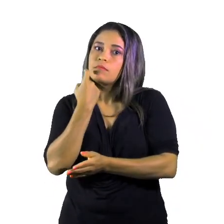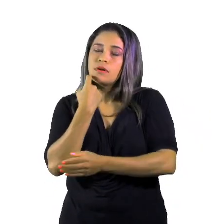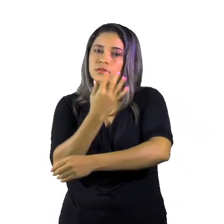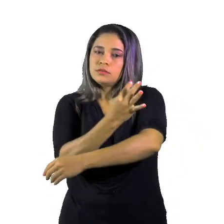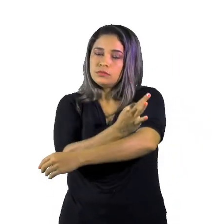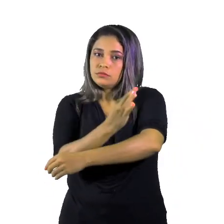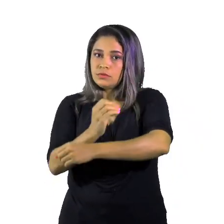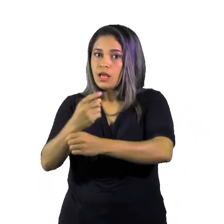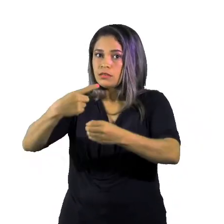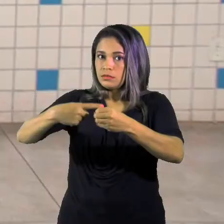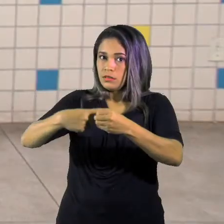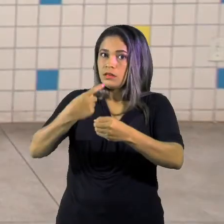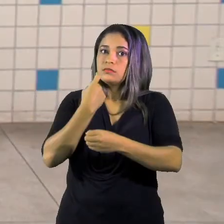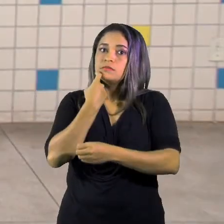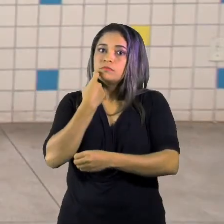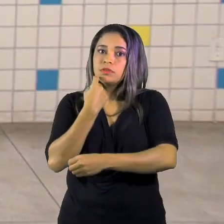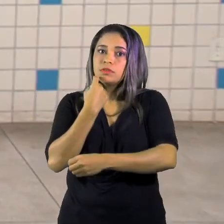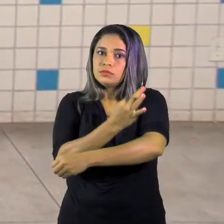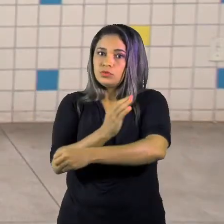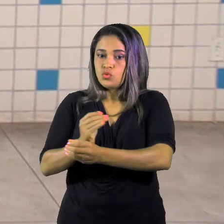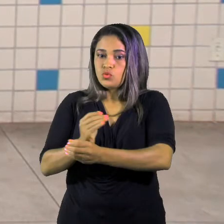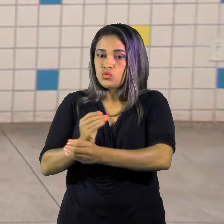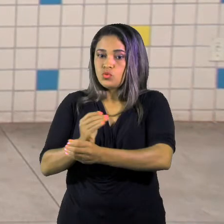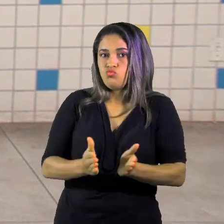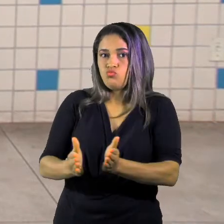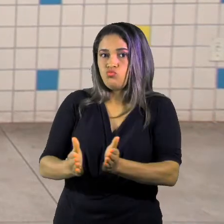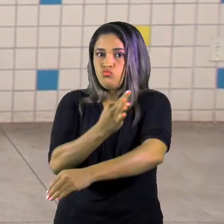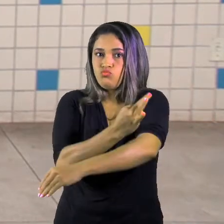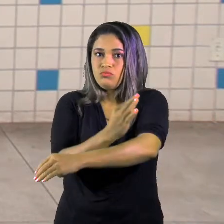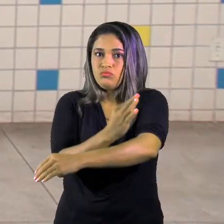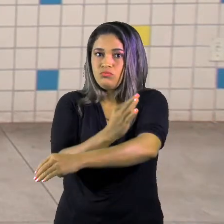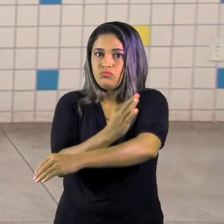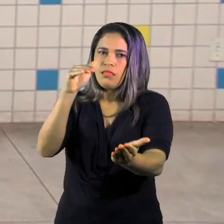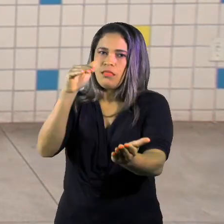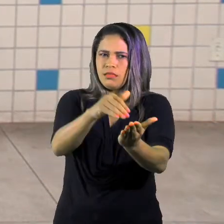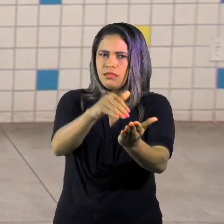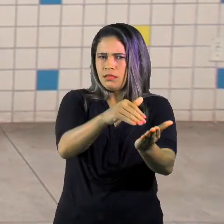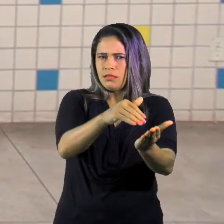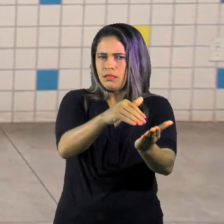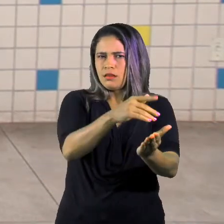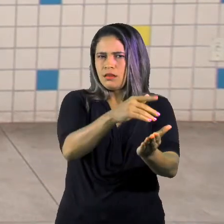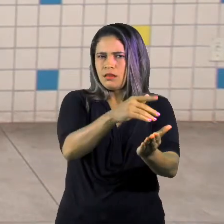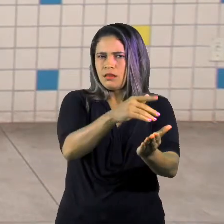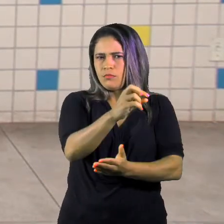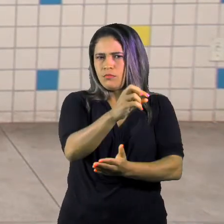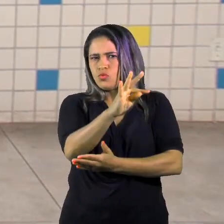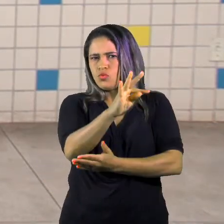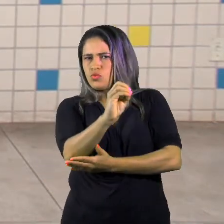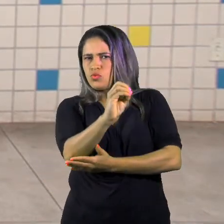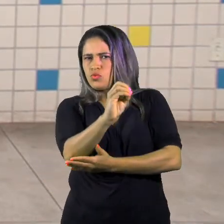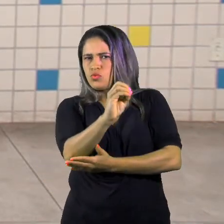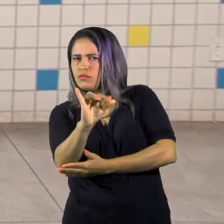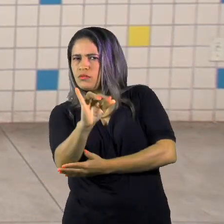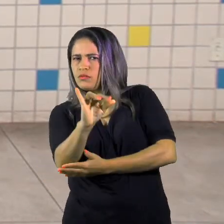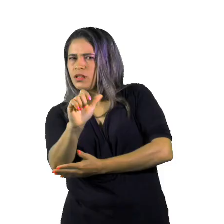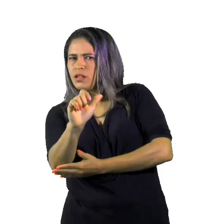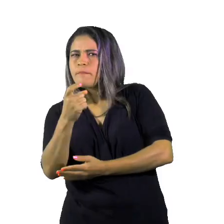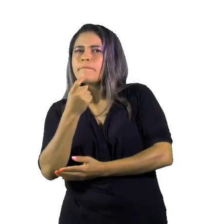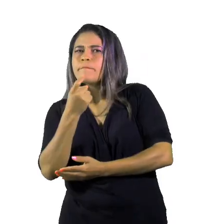de Peixe, no Tocantins, o Rio Tocantins, até Porto de Vila do Conde, próximo a Belém, no